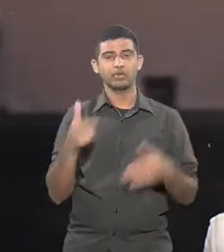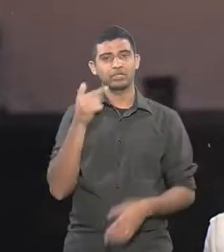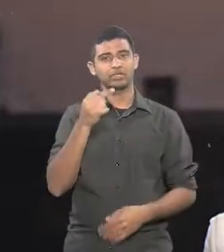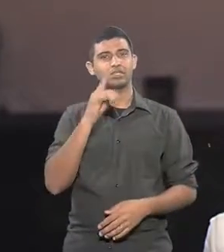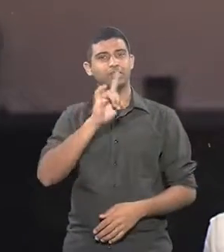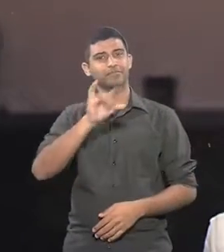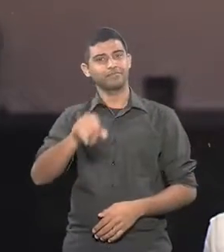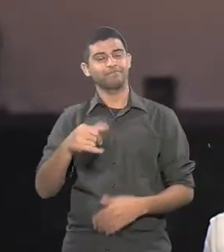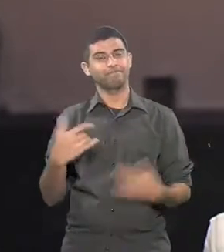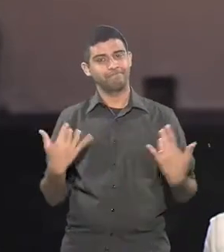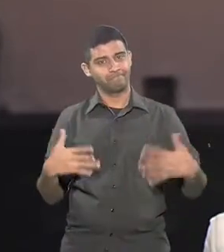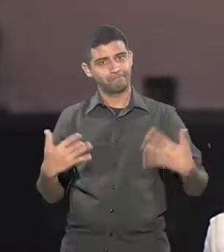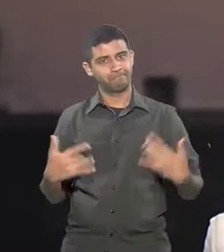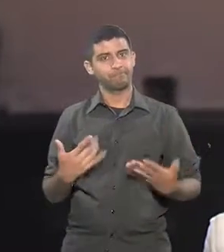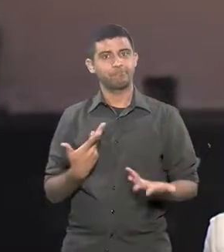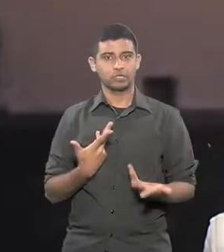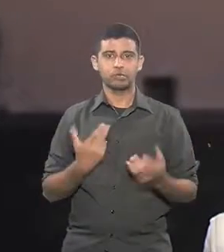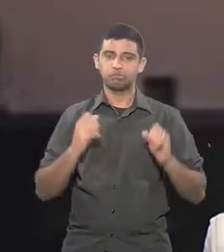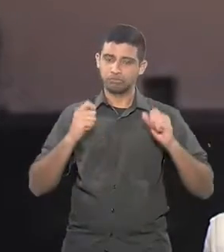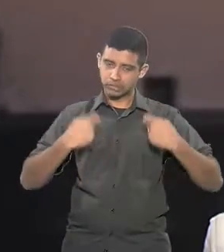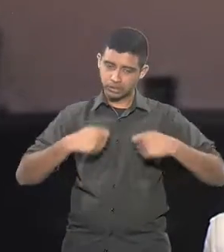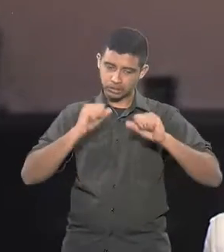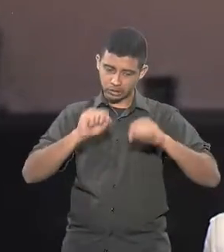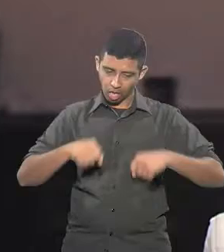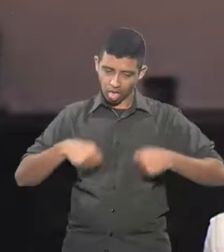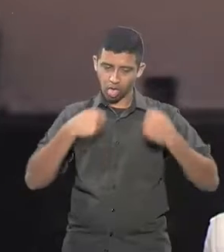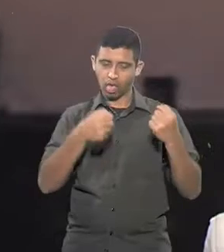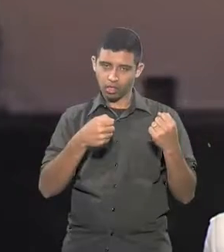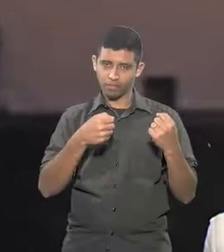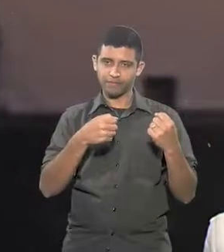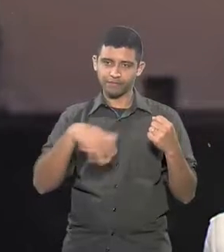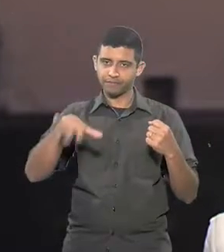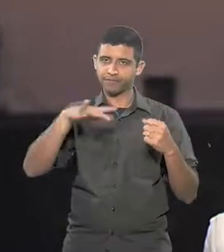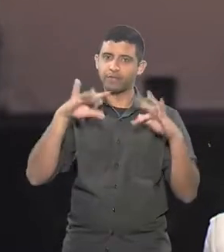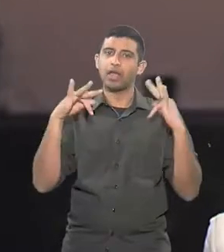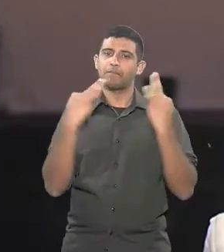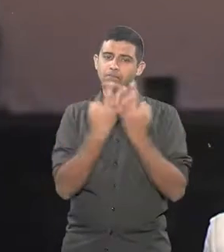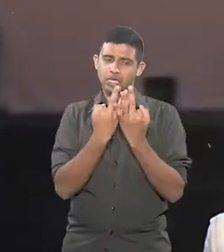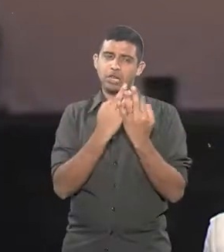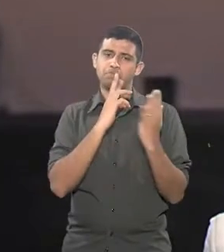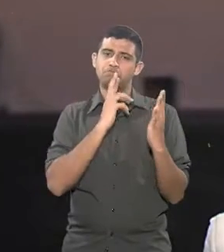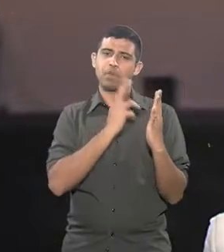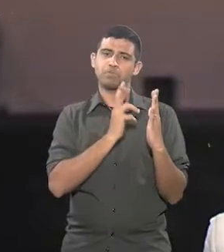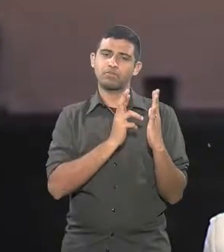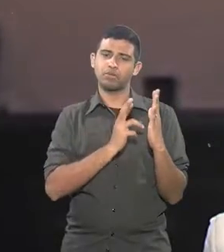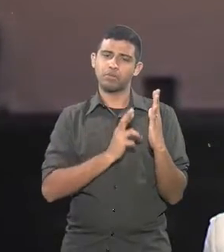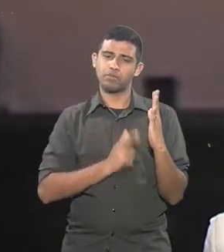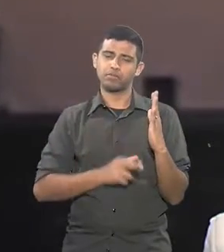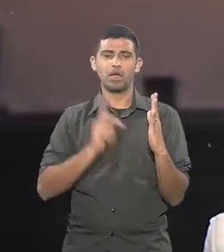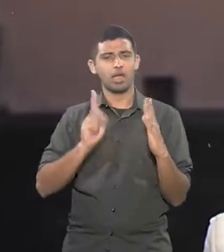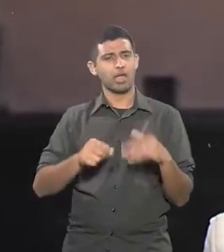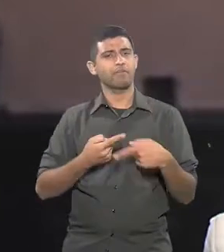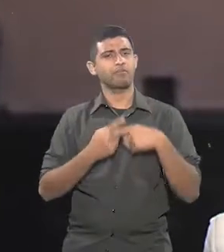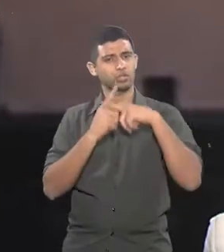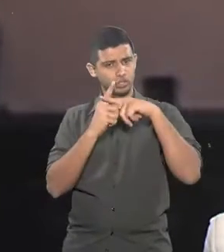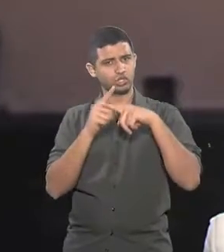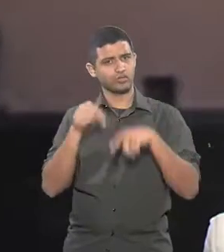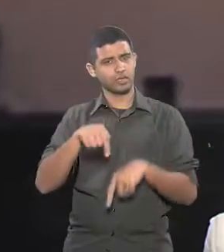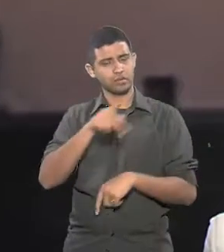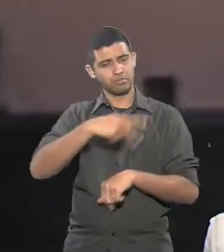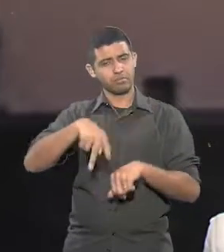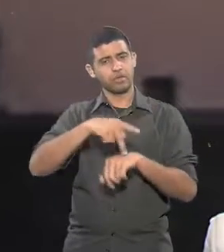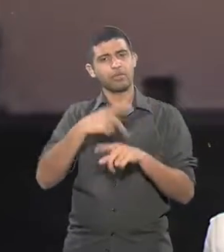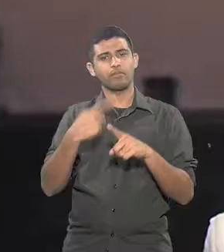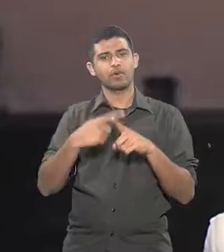7 dias, né? Então, exige uma dedicação das famílias, e isso é um ponto muito positivo aqui no